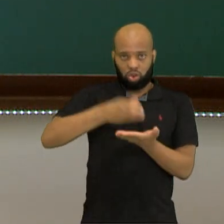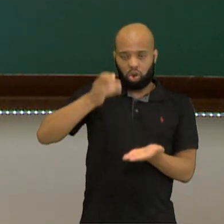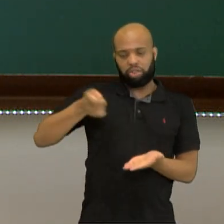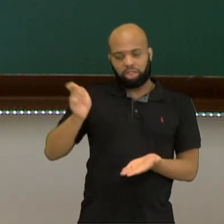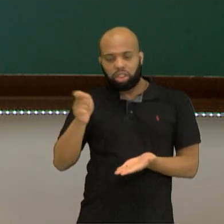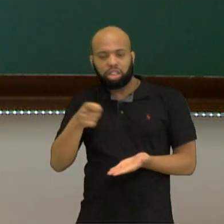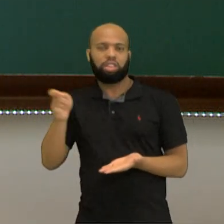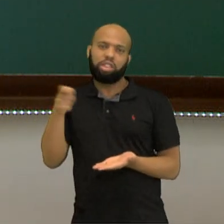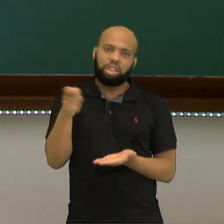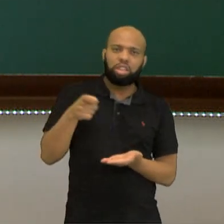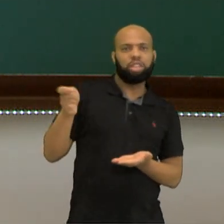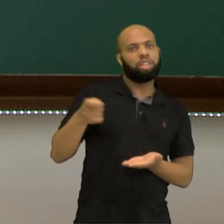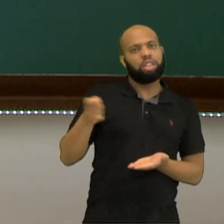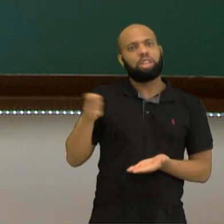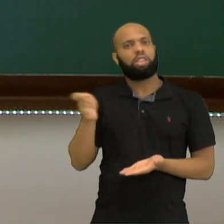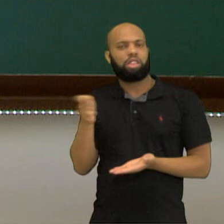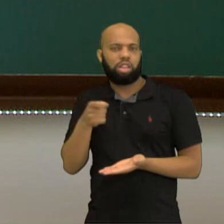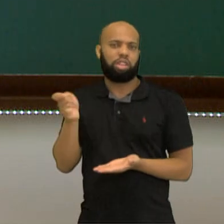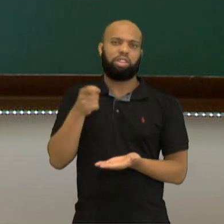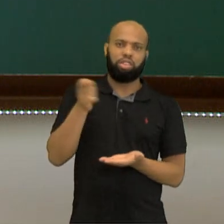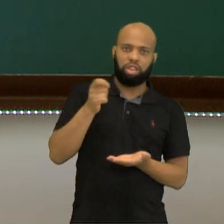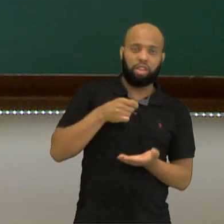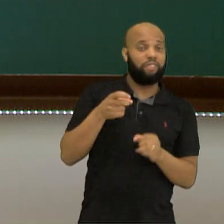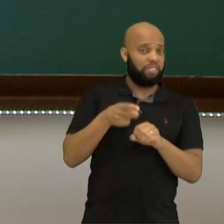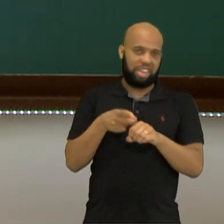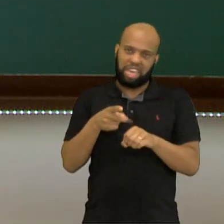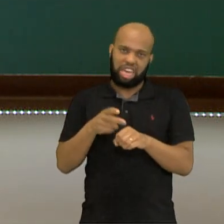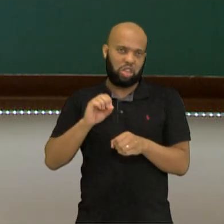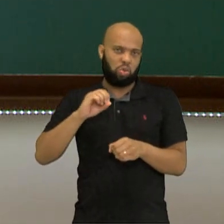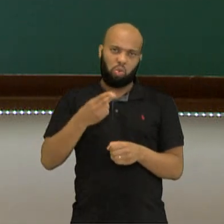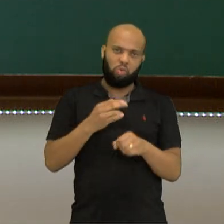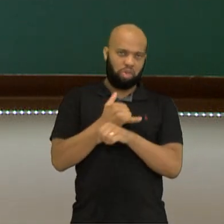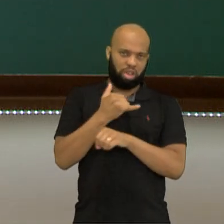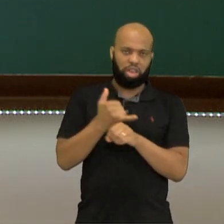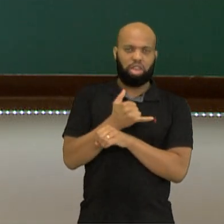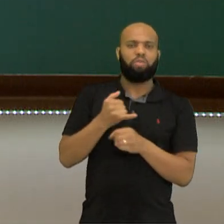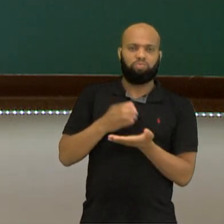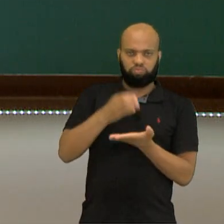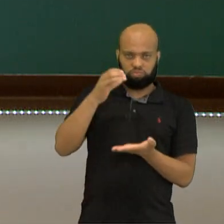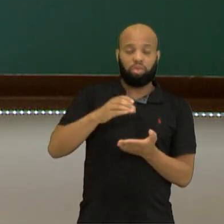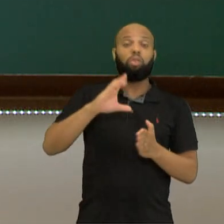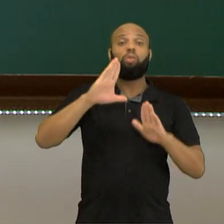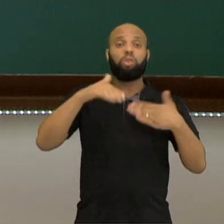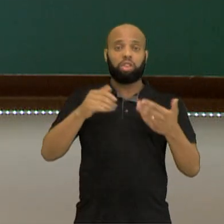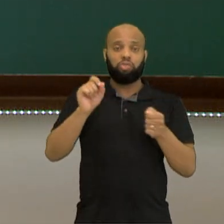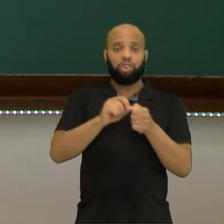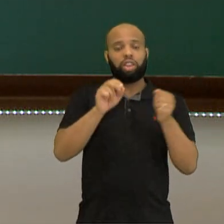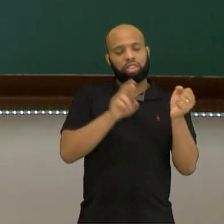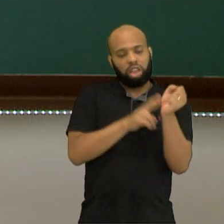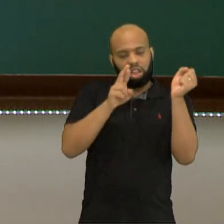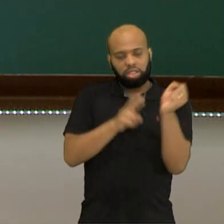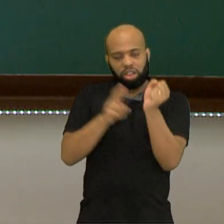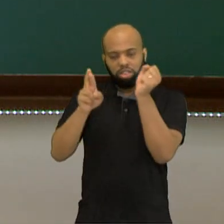de alumínio, num copo de vidro, não é mesmo? Então olha só, a partir disso, dando ritmo,